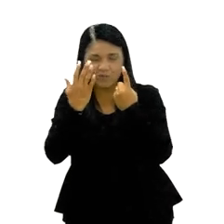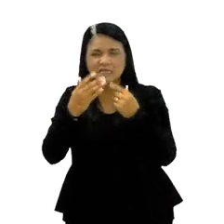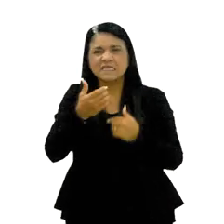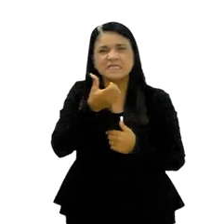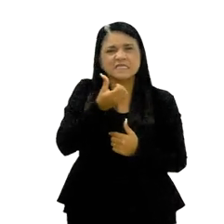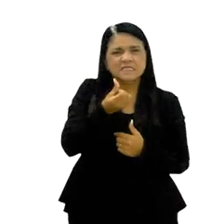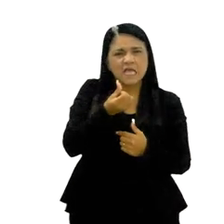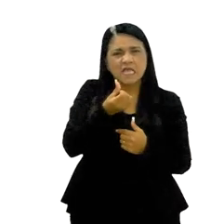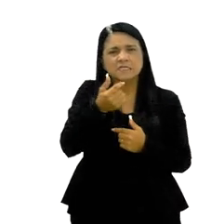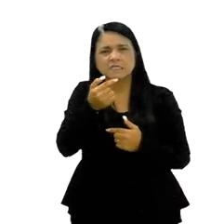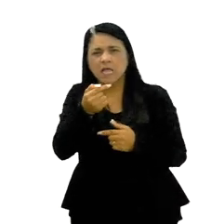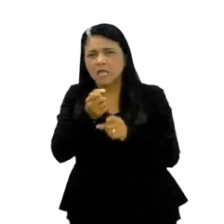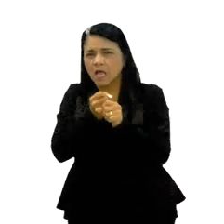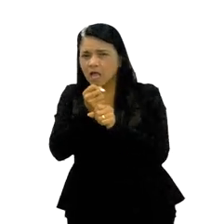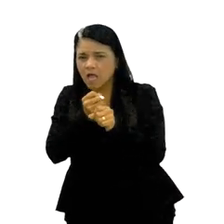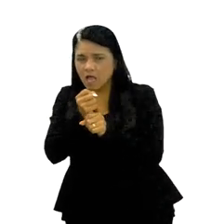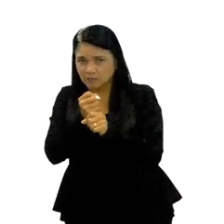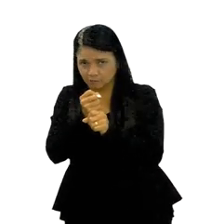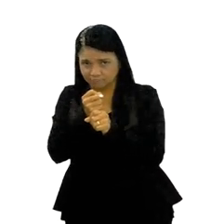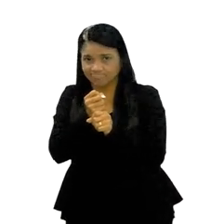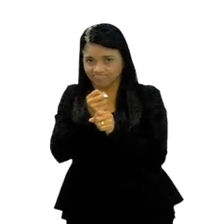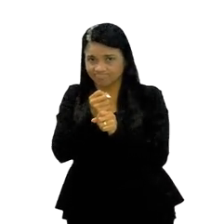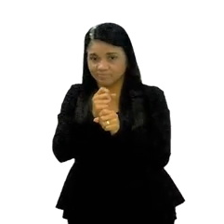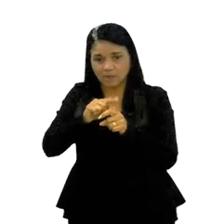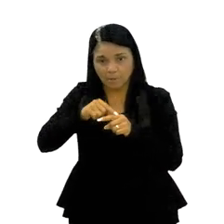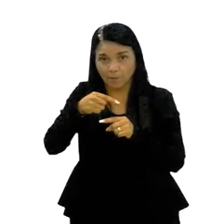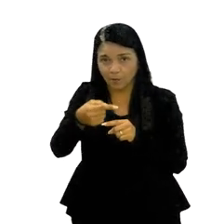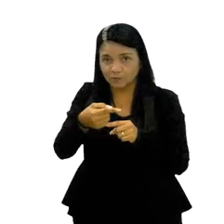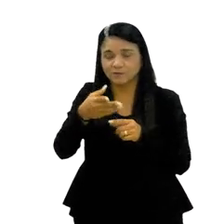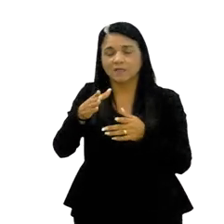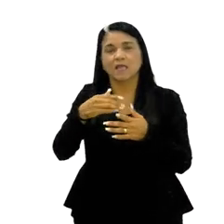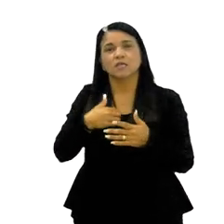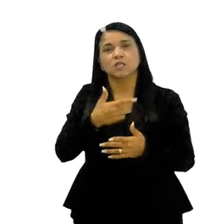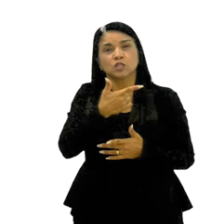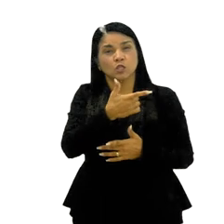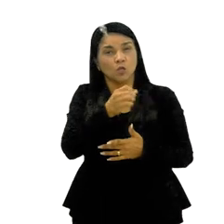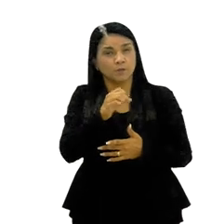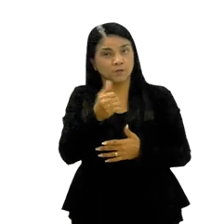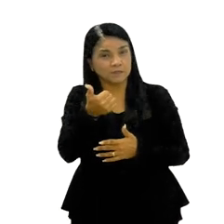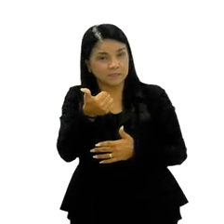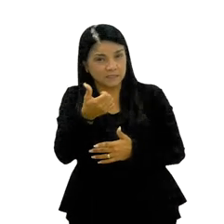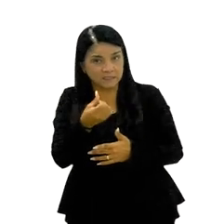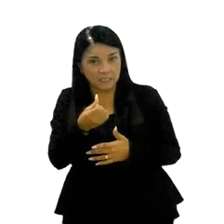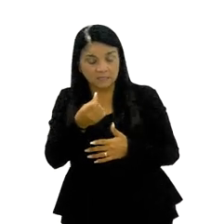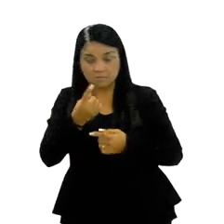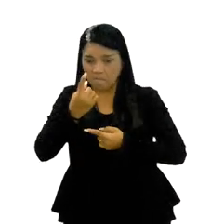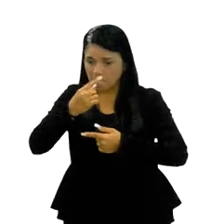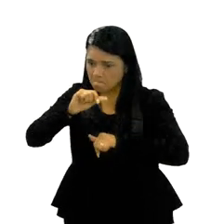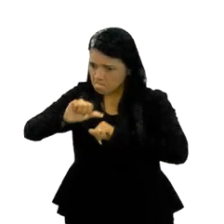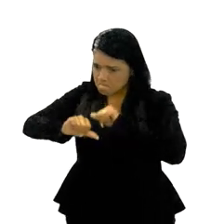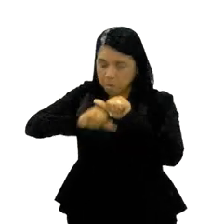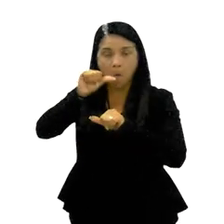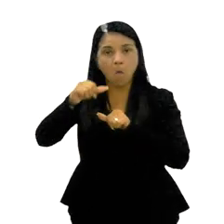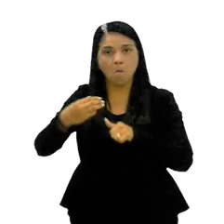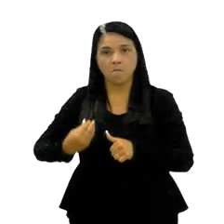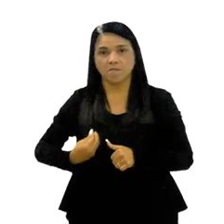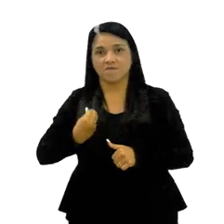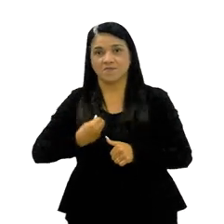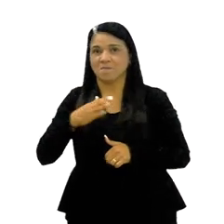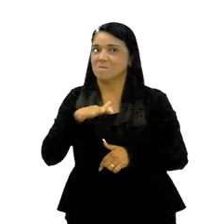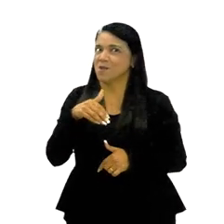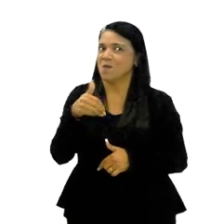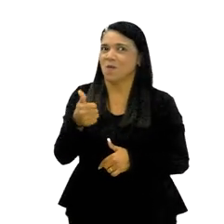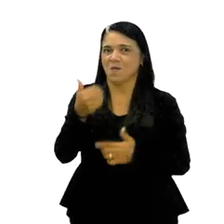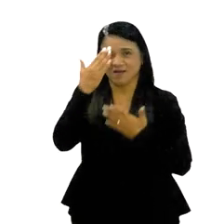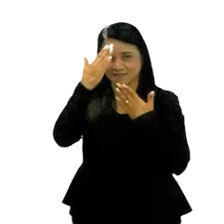de 6 anos, 7 anos trabalhando no Carnaval especificamente. Até que em 2016 a minha vida mudou completamente,